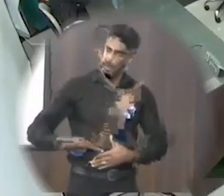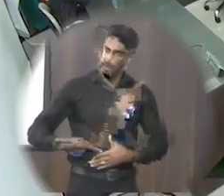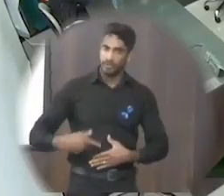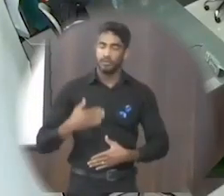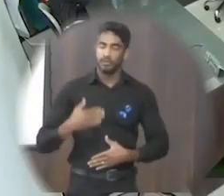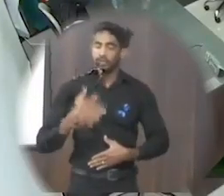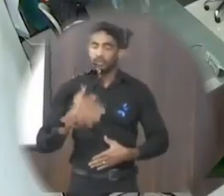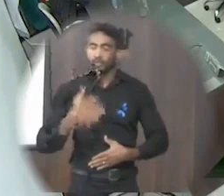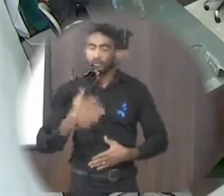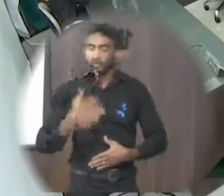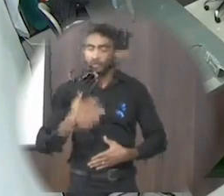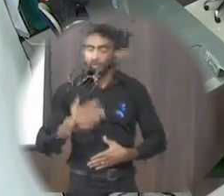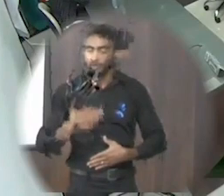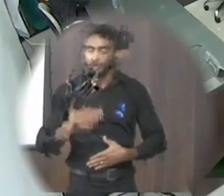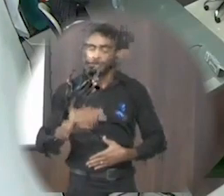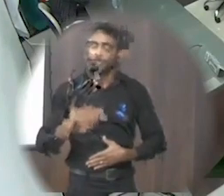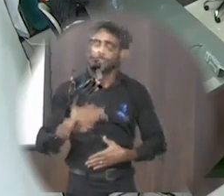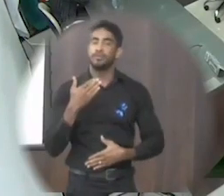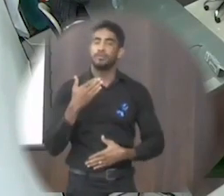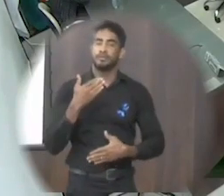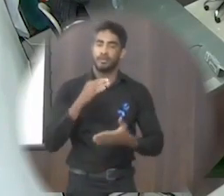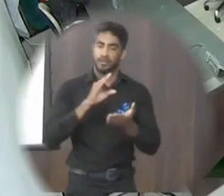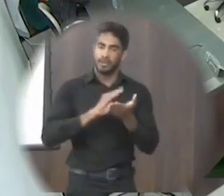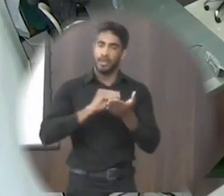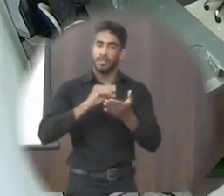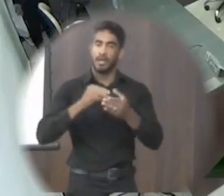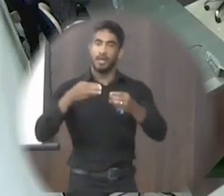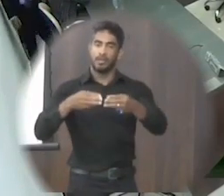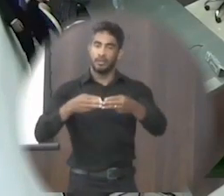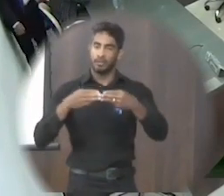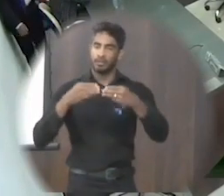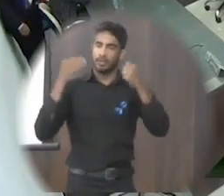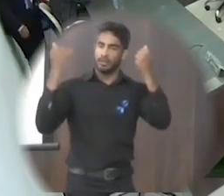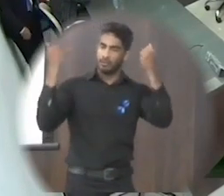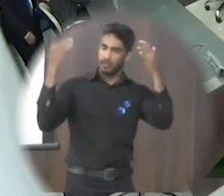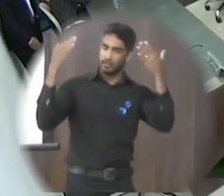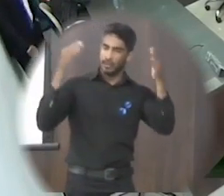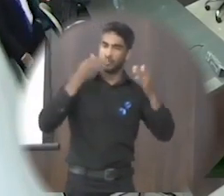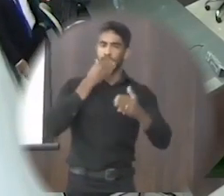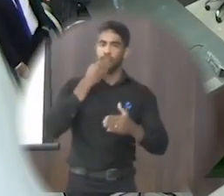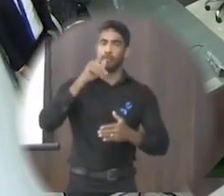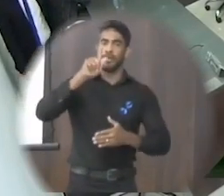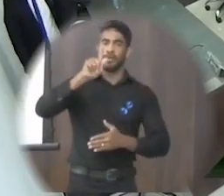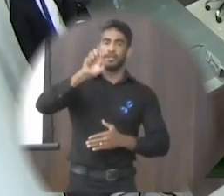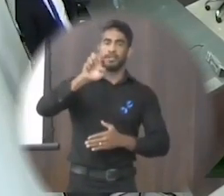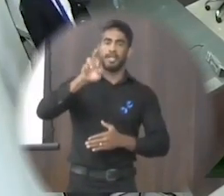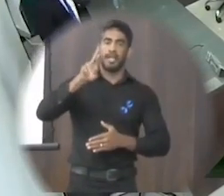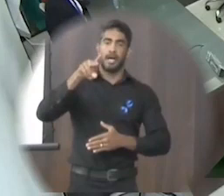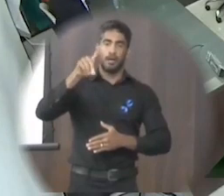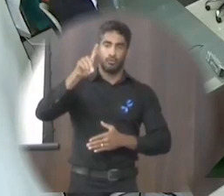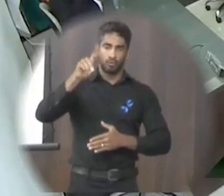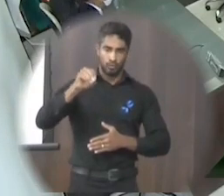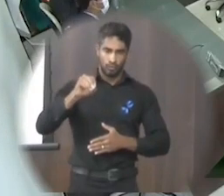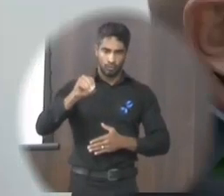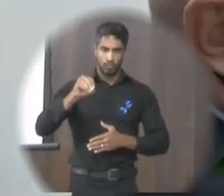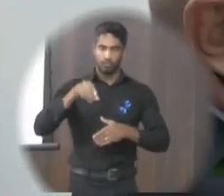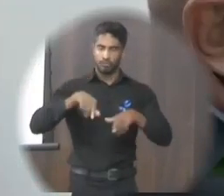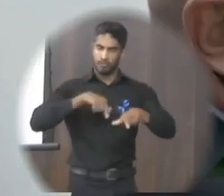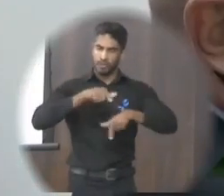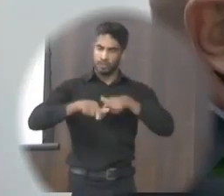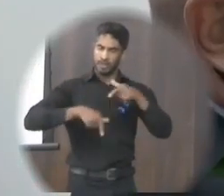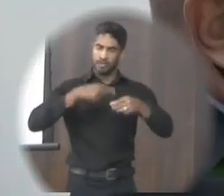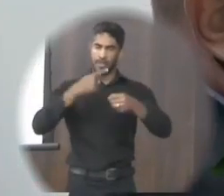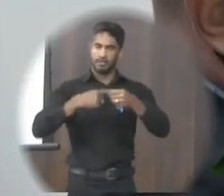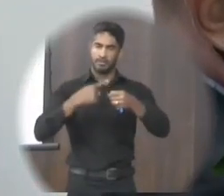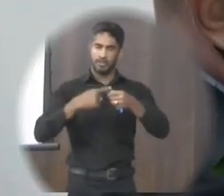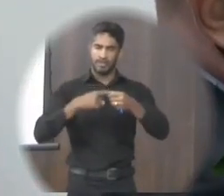requeiro que seja feita e conste em ata moção de congratulação ao senhor Geraldo Aparecido Miguel Soares por relevante serviço prestado ao município